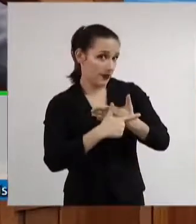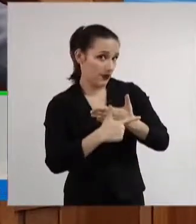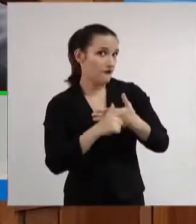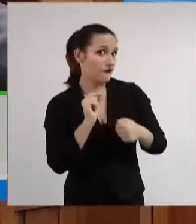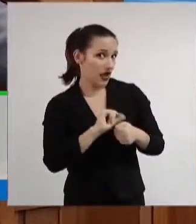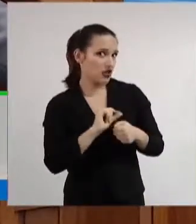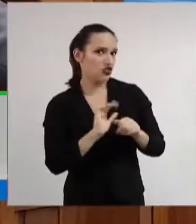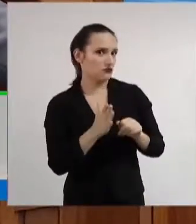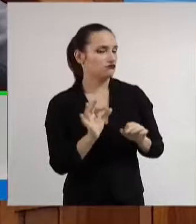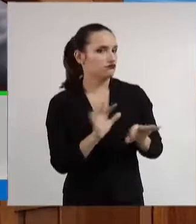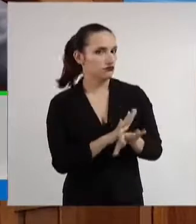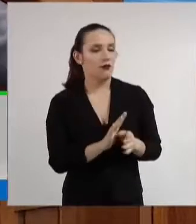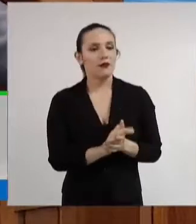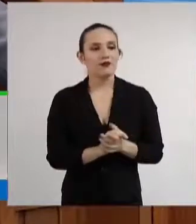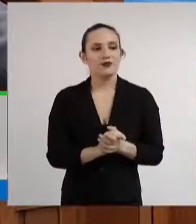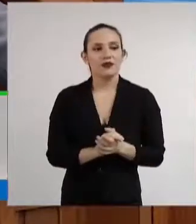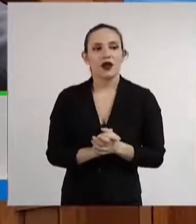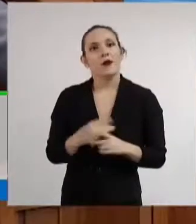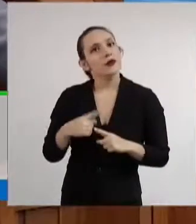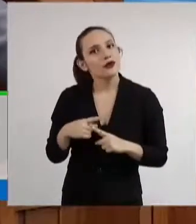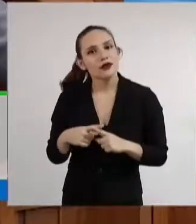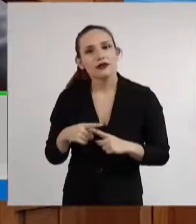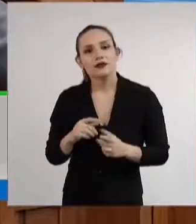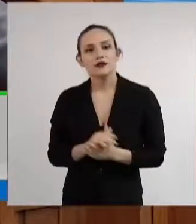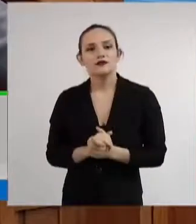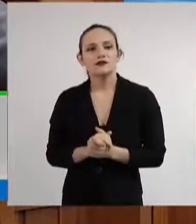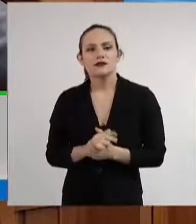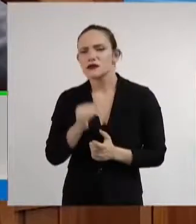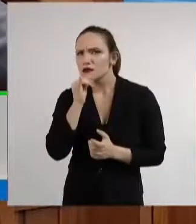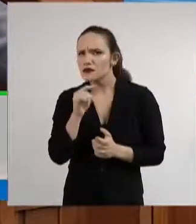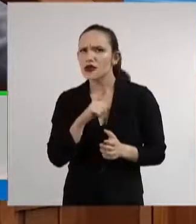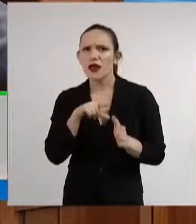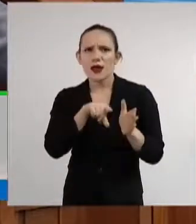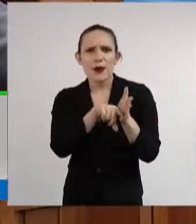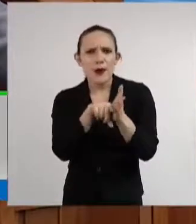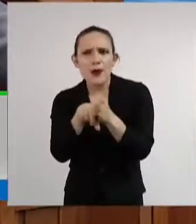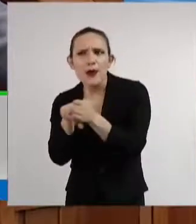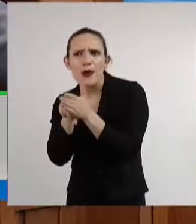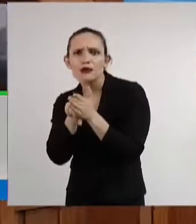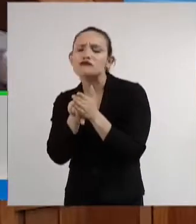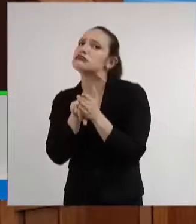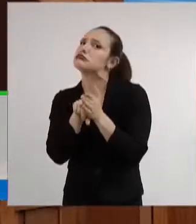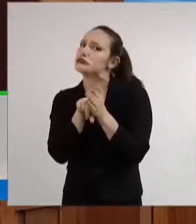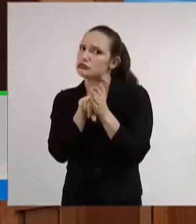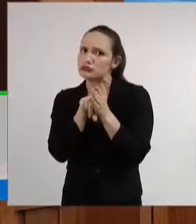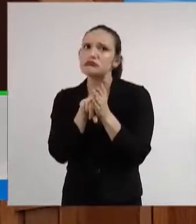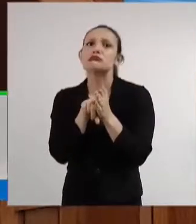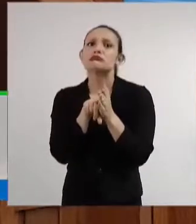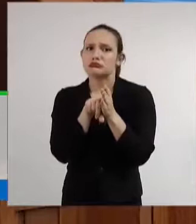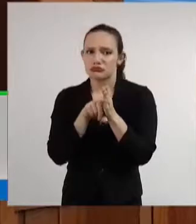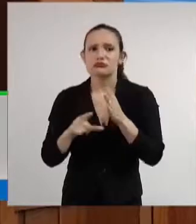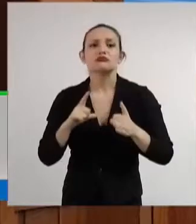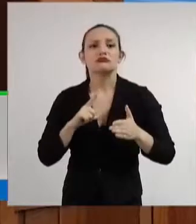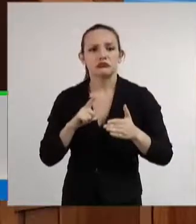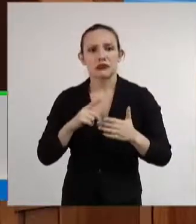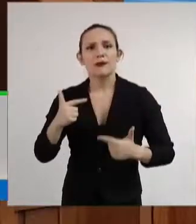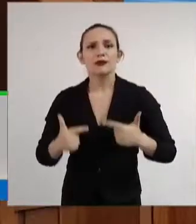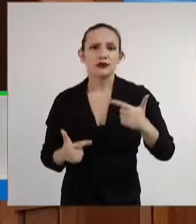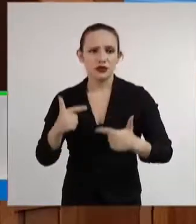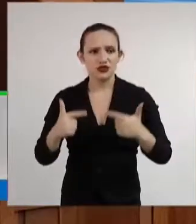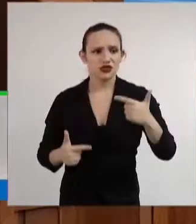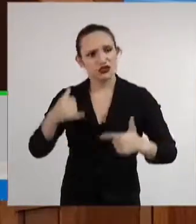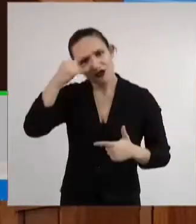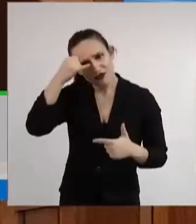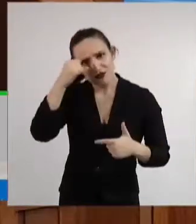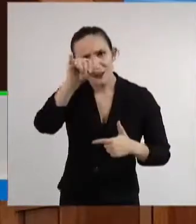você percebe o alto índice, significa que a política de